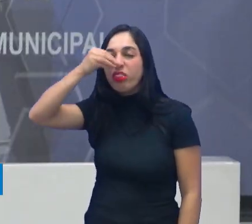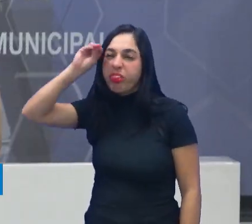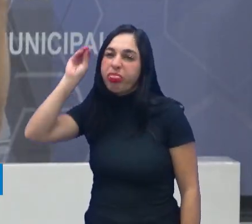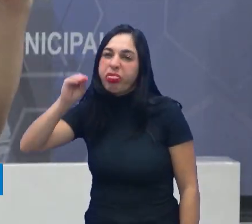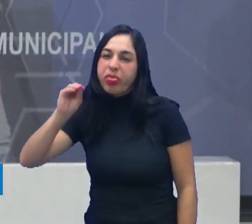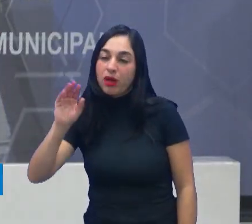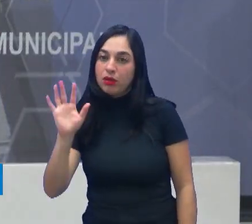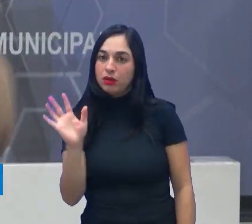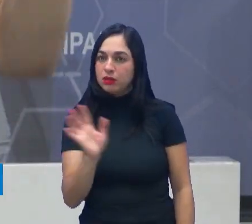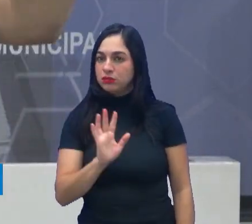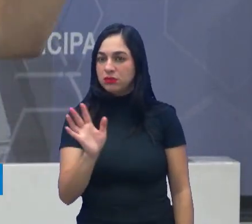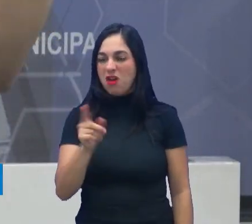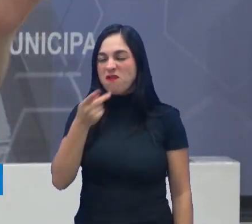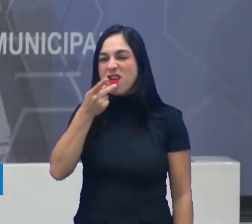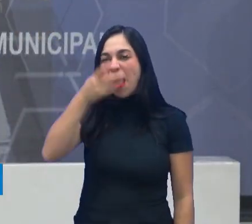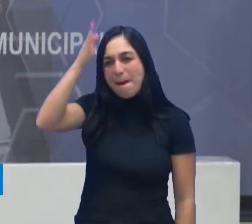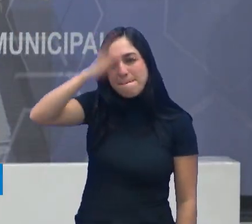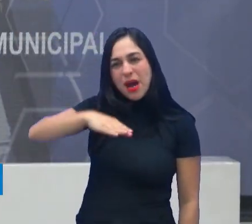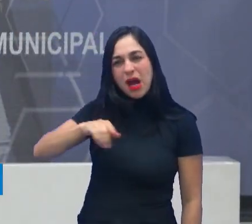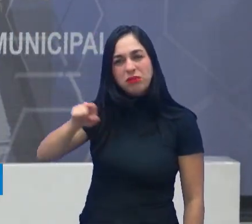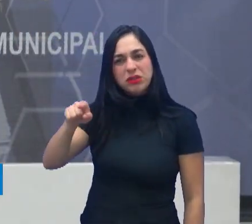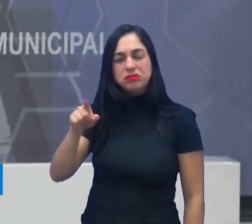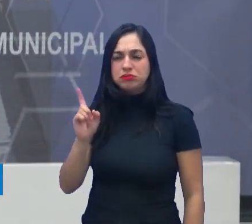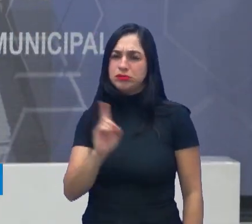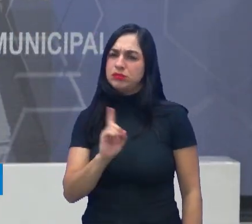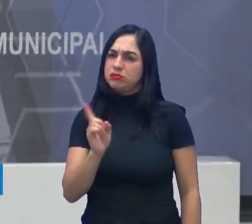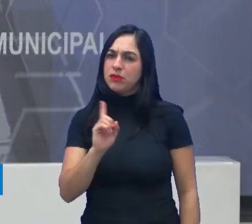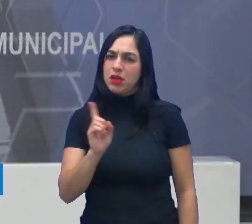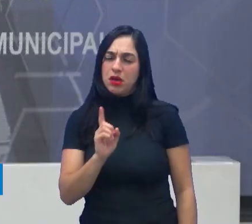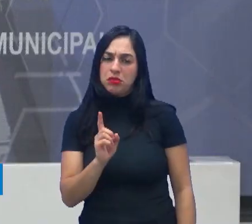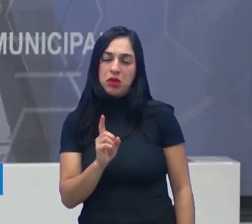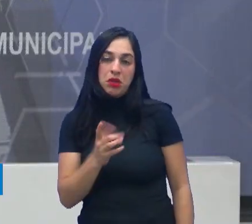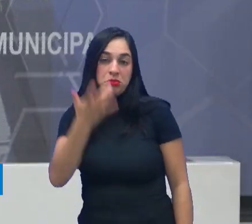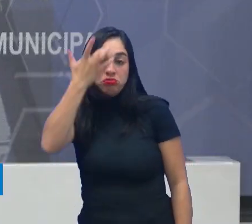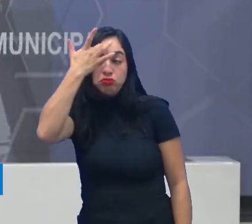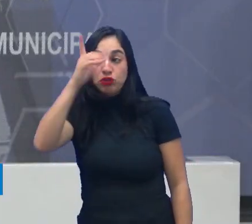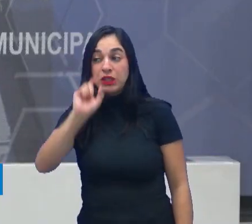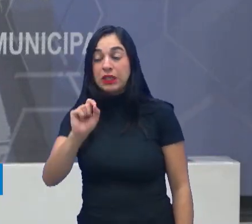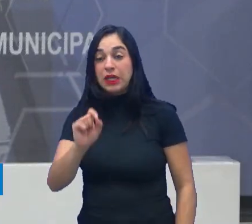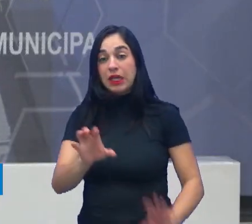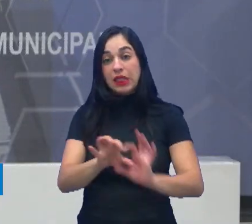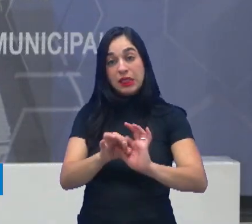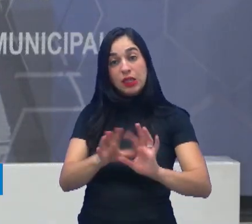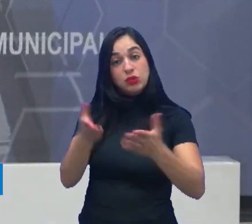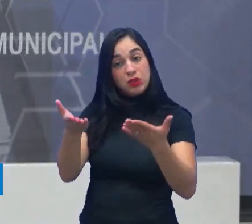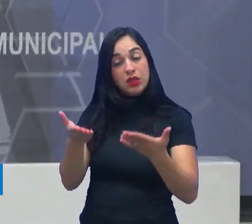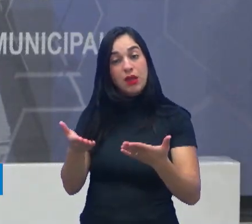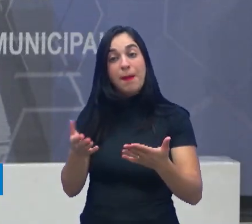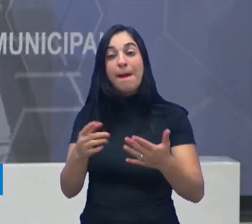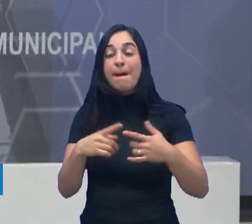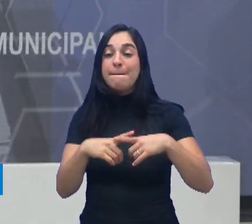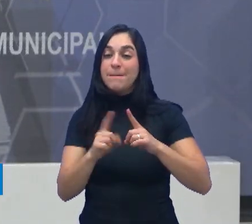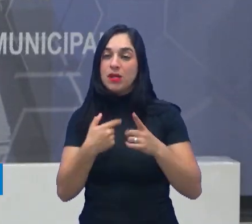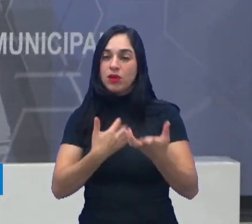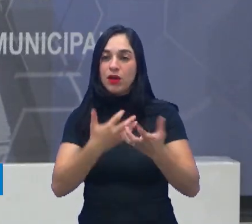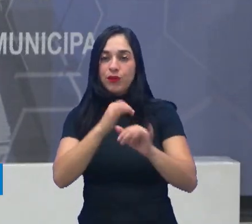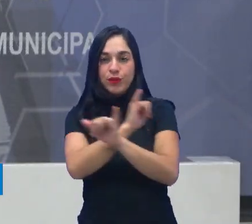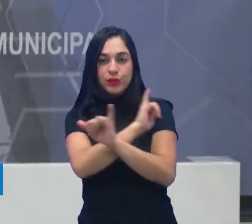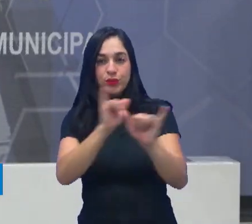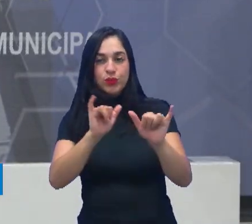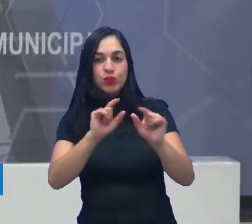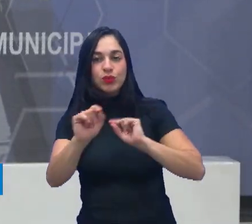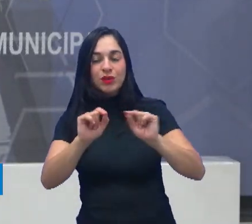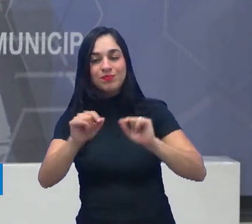prefeitura, engenheiro, sei lá quem é que autorizou aquilo. Eu estou aqui para dizer que a nossa querida e amada